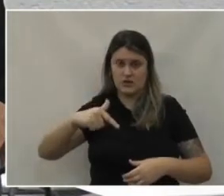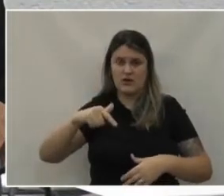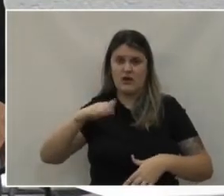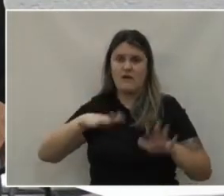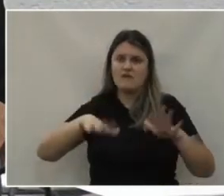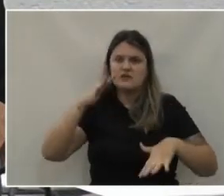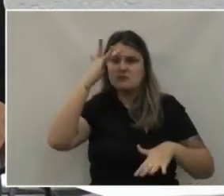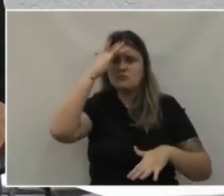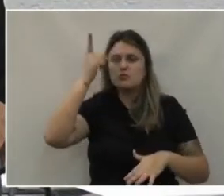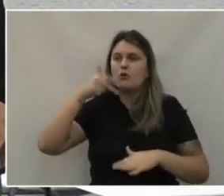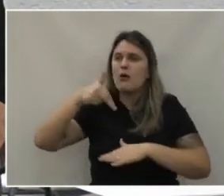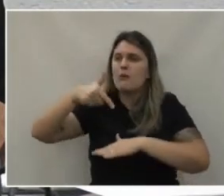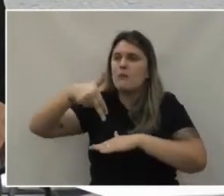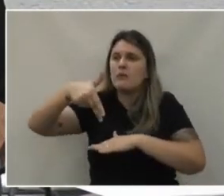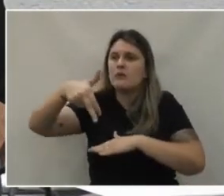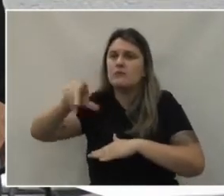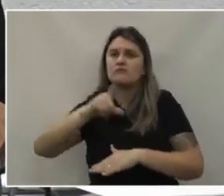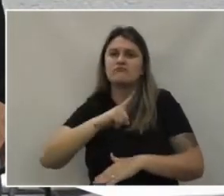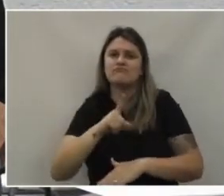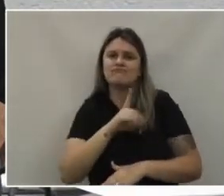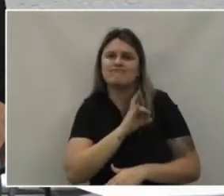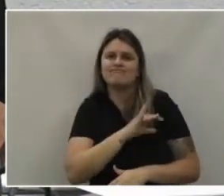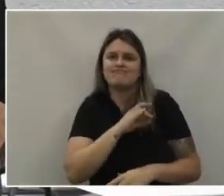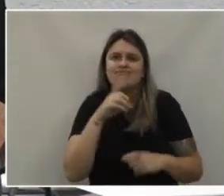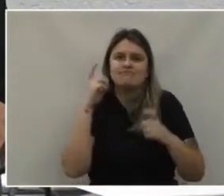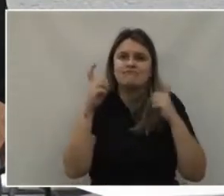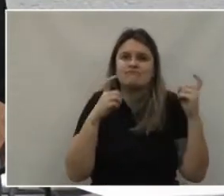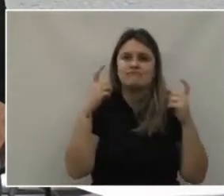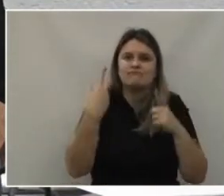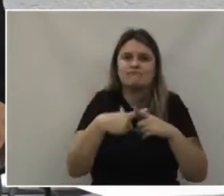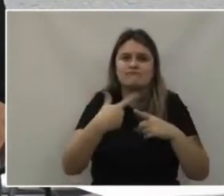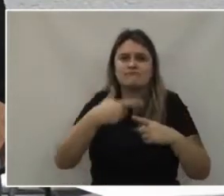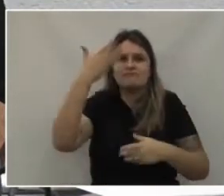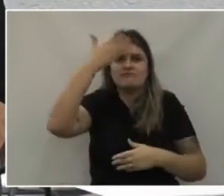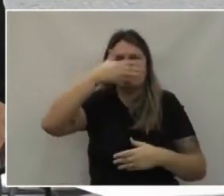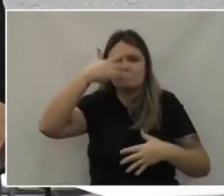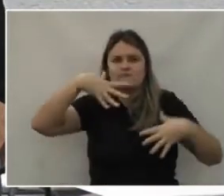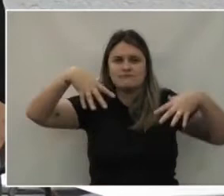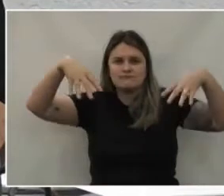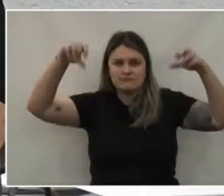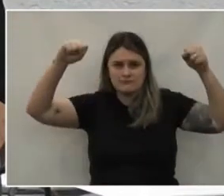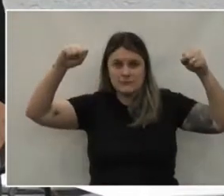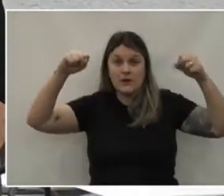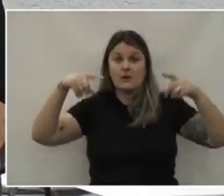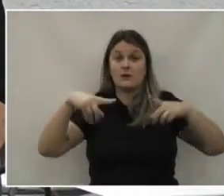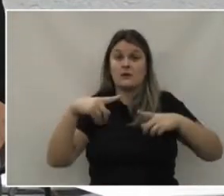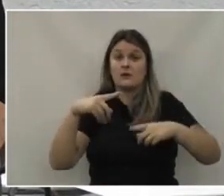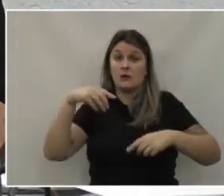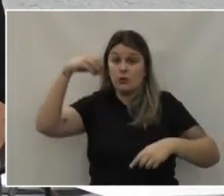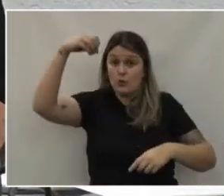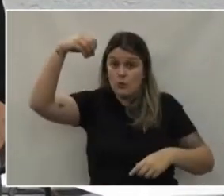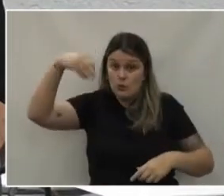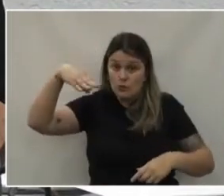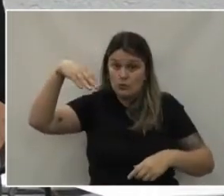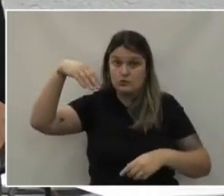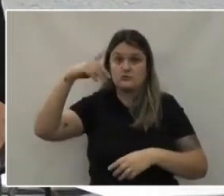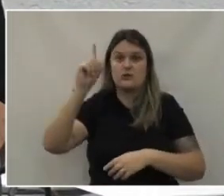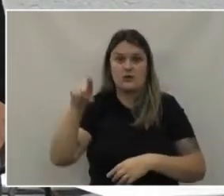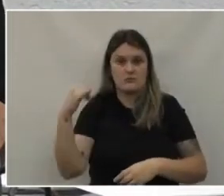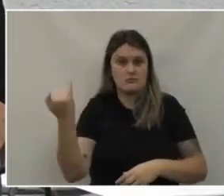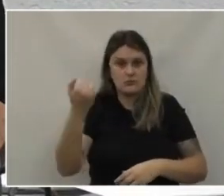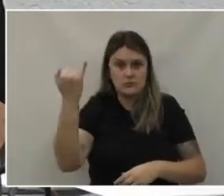pedestres receosos ao passarem pelo local. Ainda, a iluminação é de suma importância ao